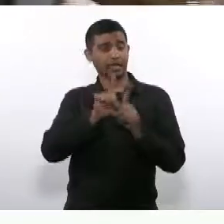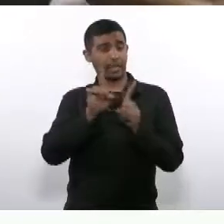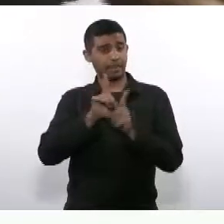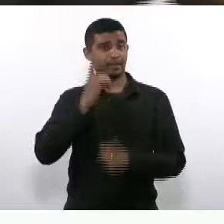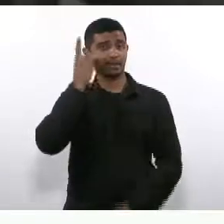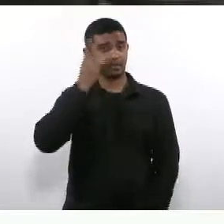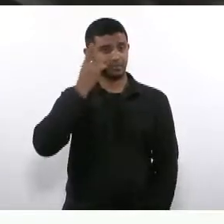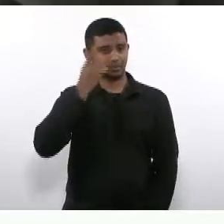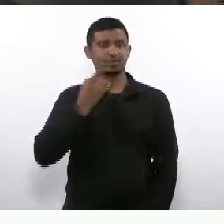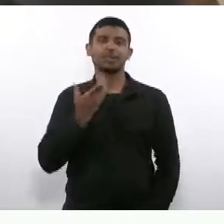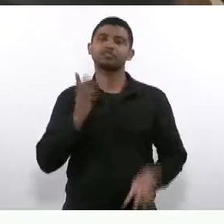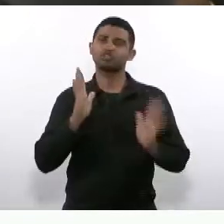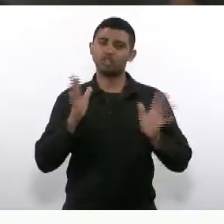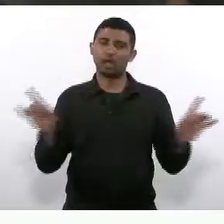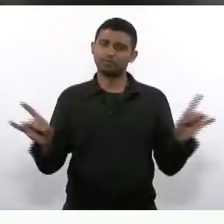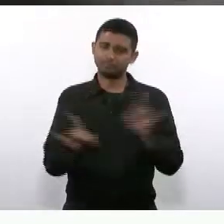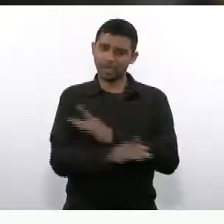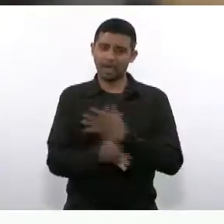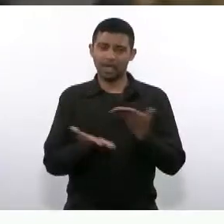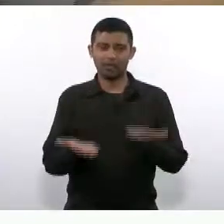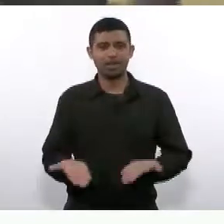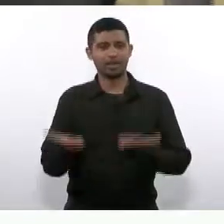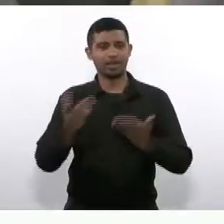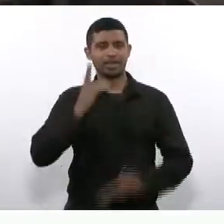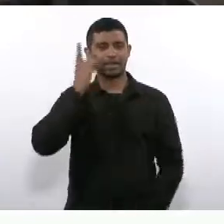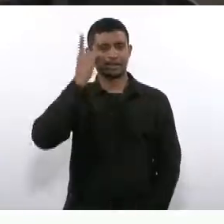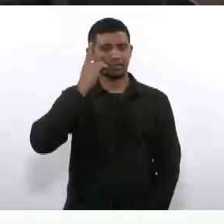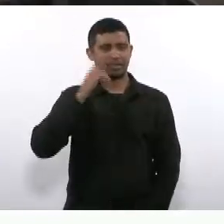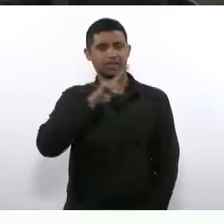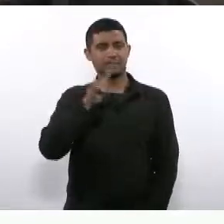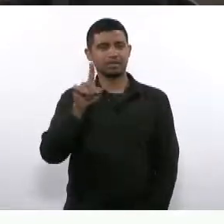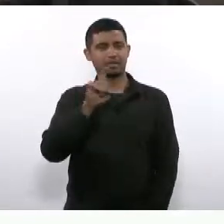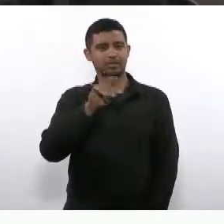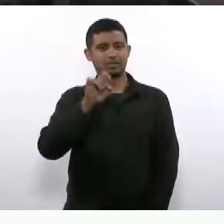Feitas essas considerações, passo a palavra à deputada Zeidan.